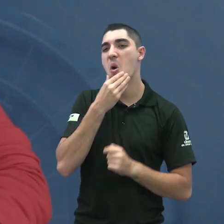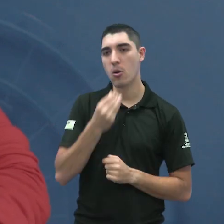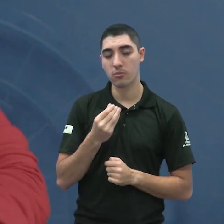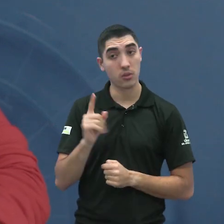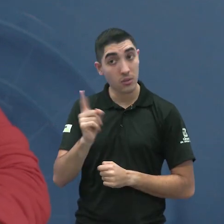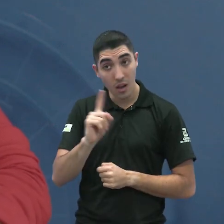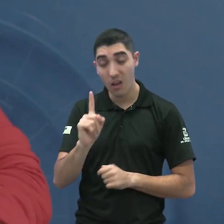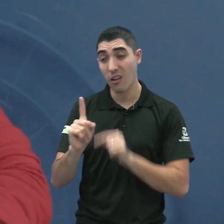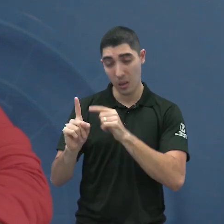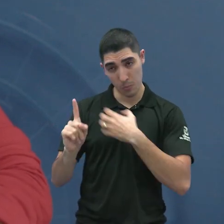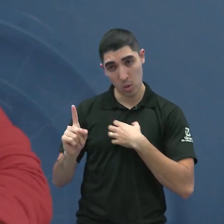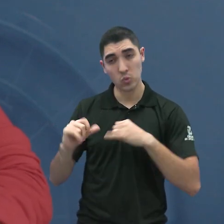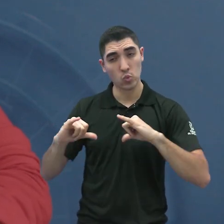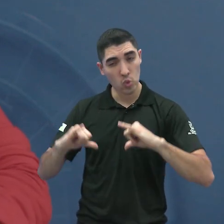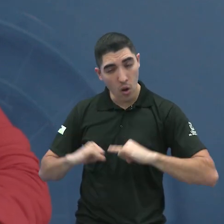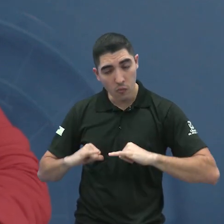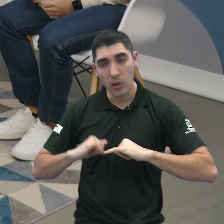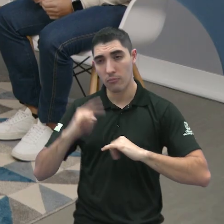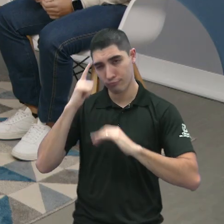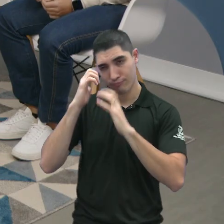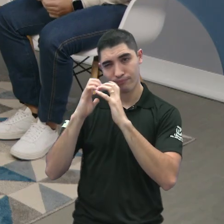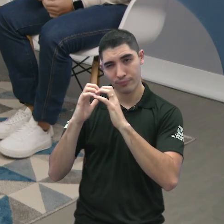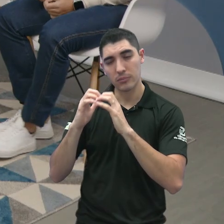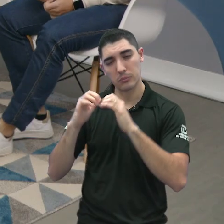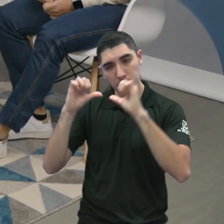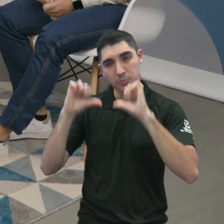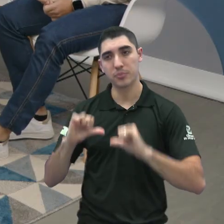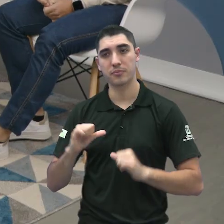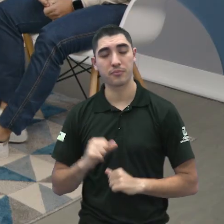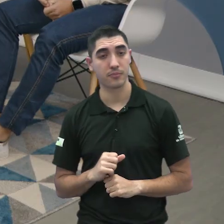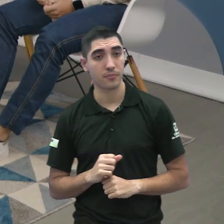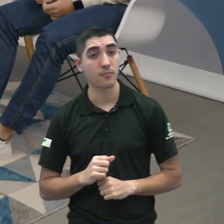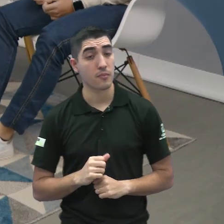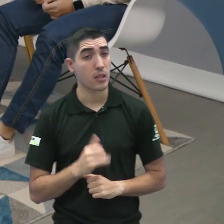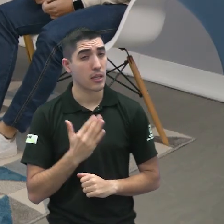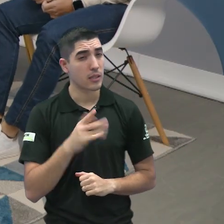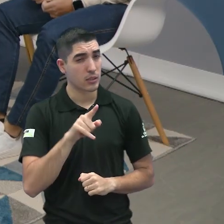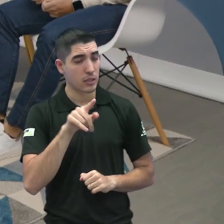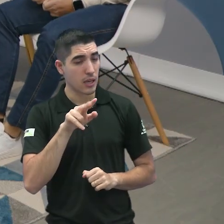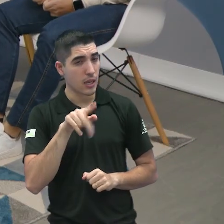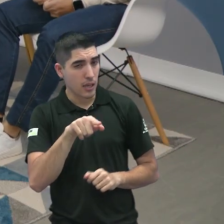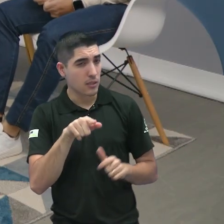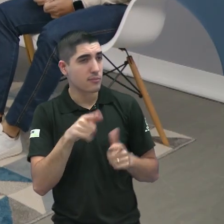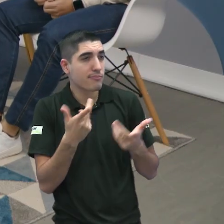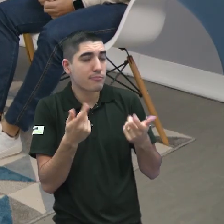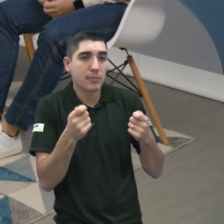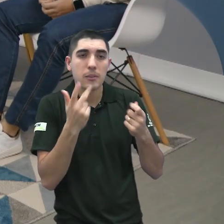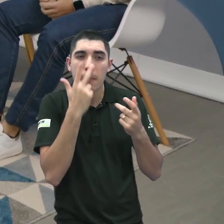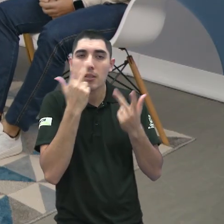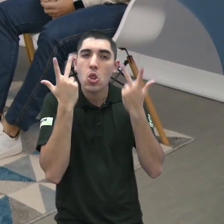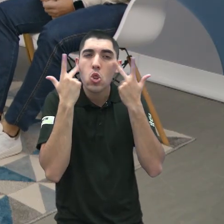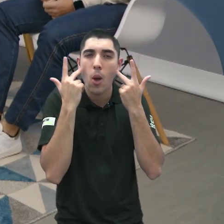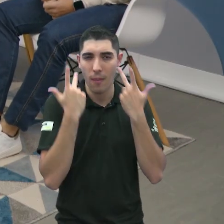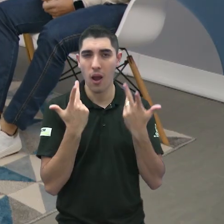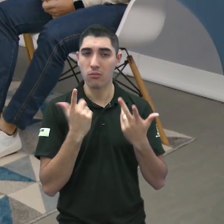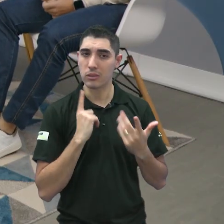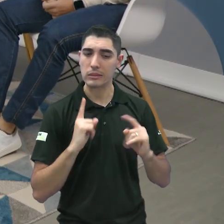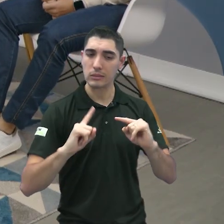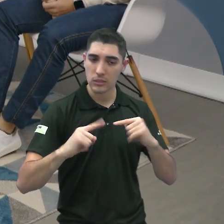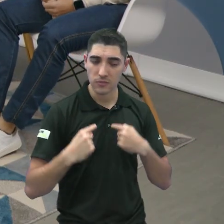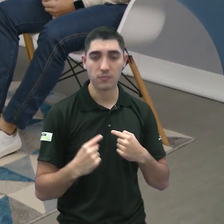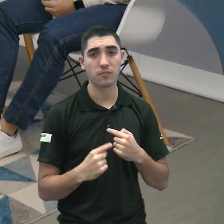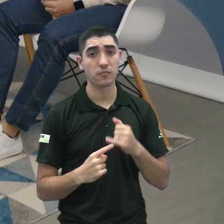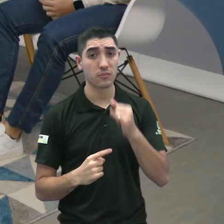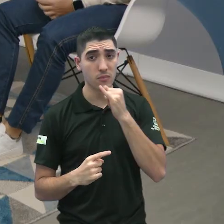causa sofrimento mental. Sim. Gustavo, normalizar essa questão, e a gente tem muitos desafios, né? Quando a gente fala